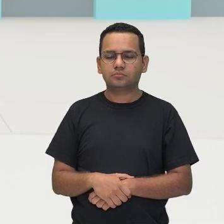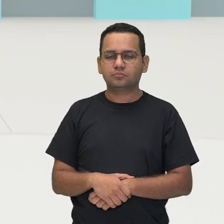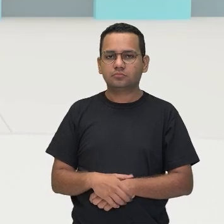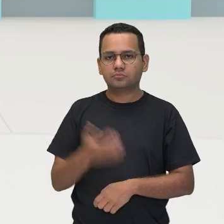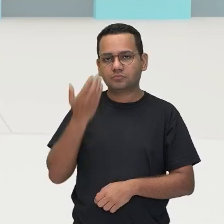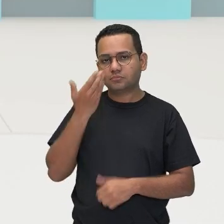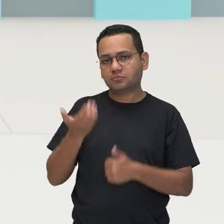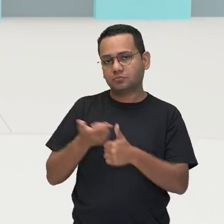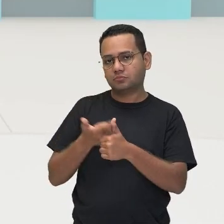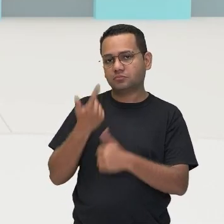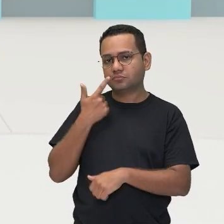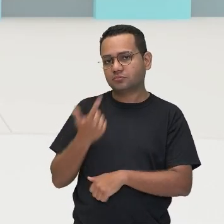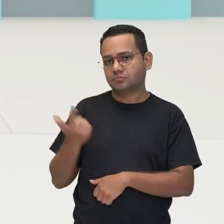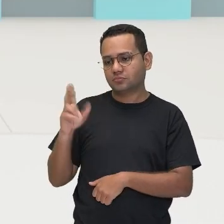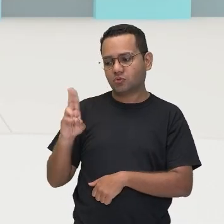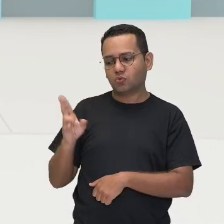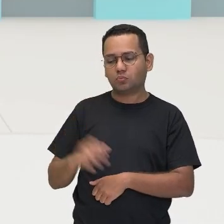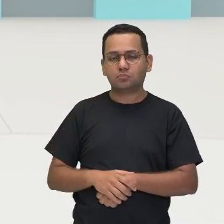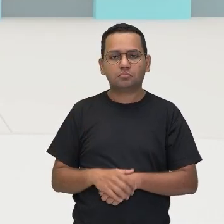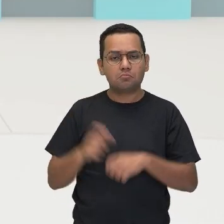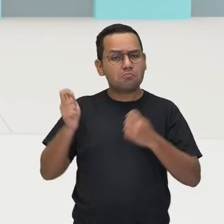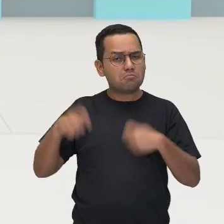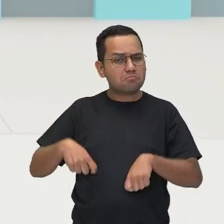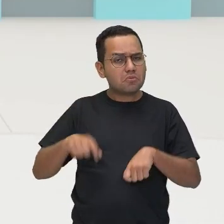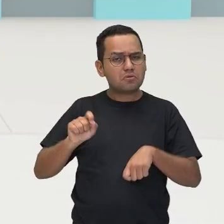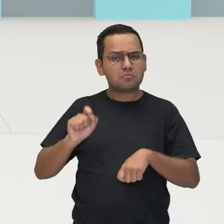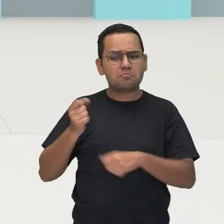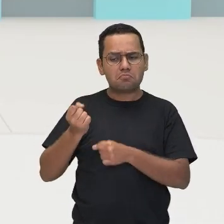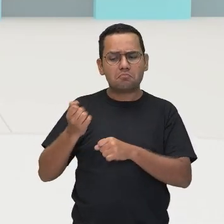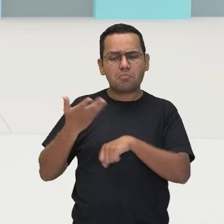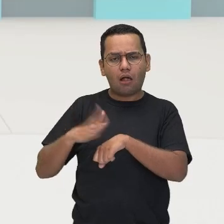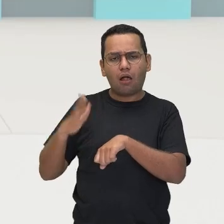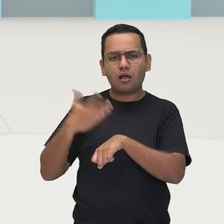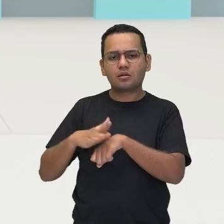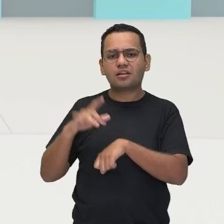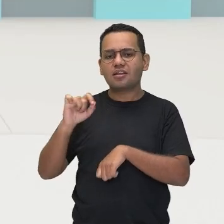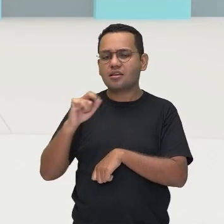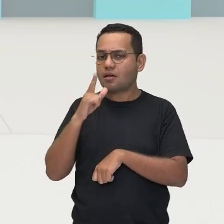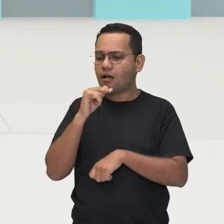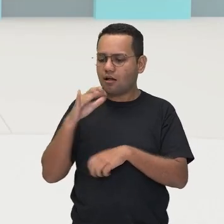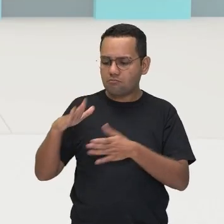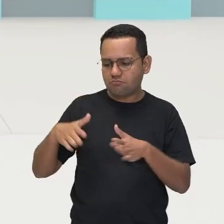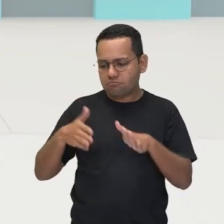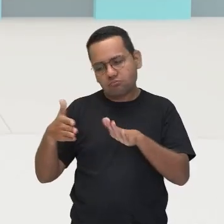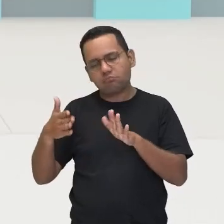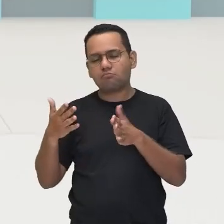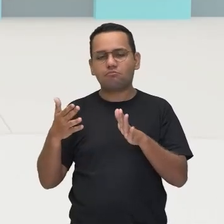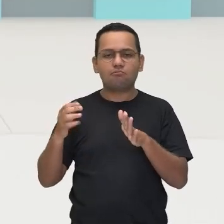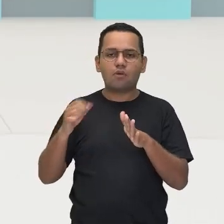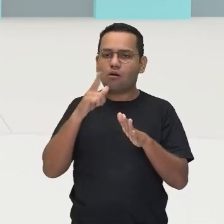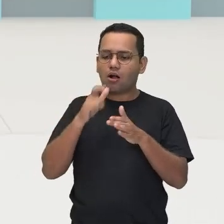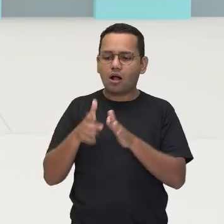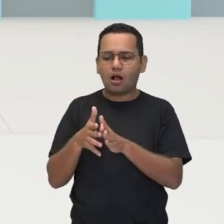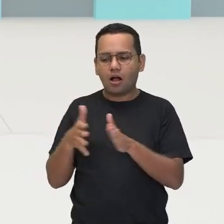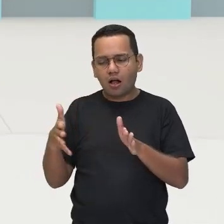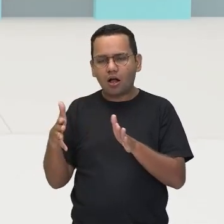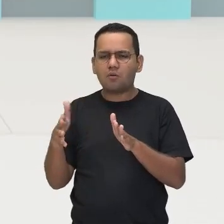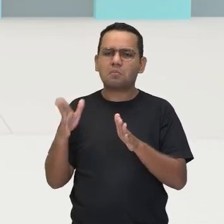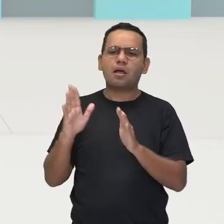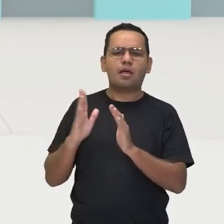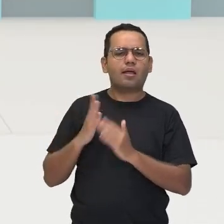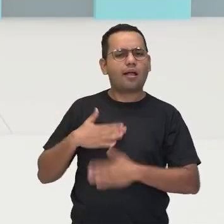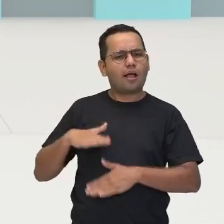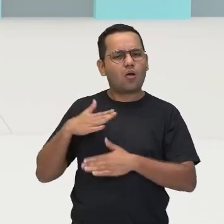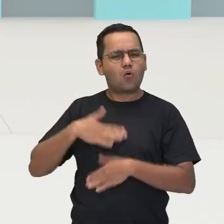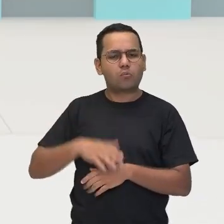a canoagem que você pode praticá-la eh em Rios né e lagos justamente em Águas mais tranquilas com